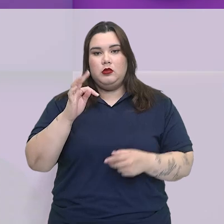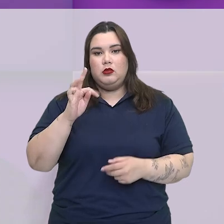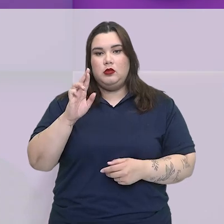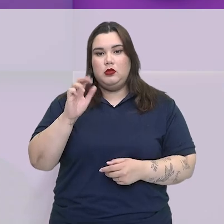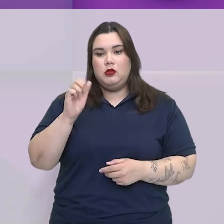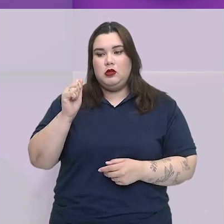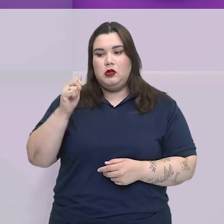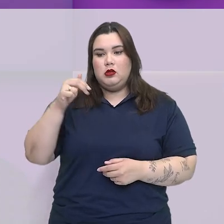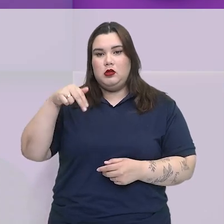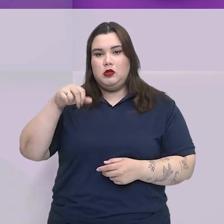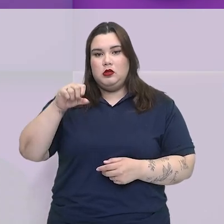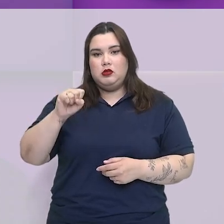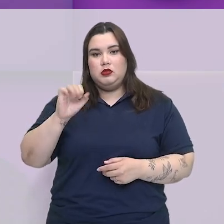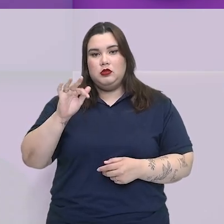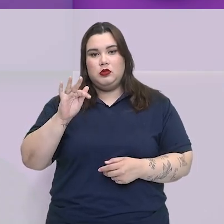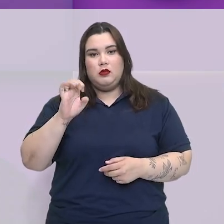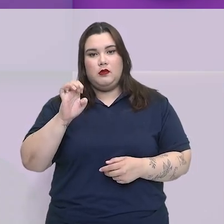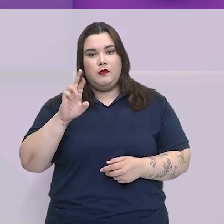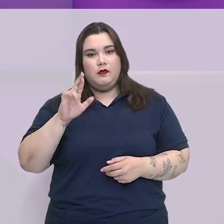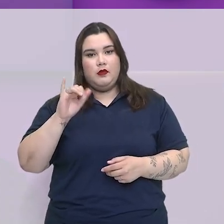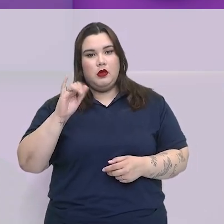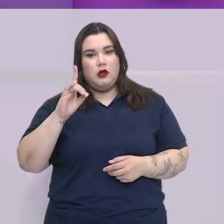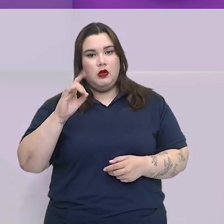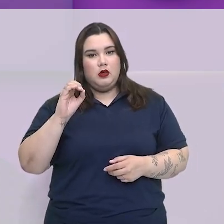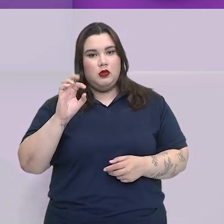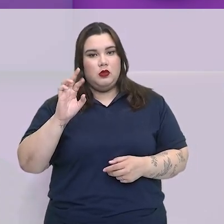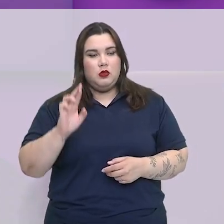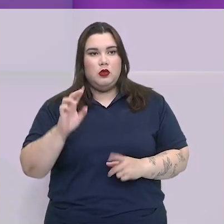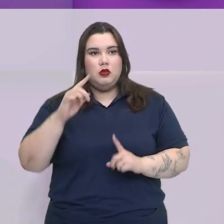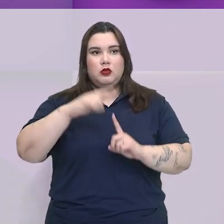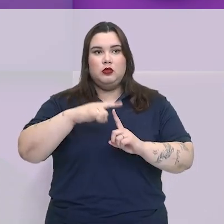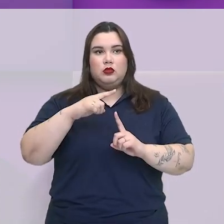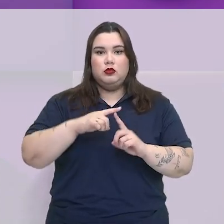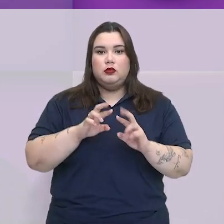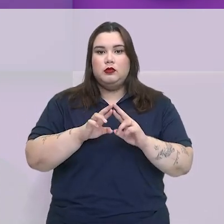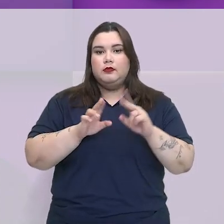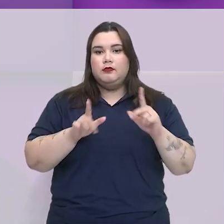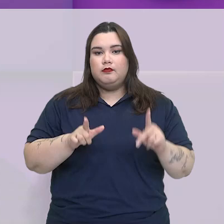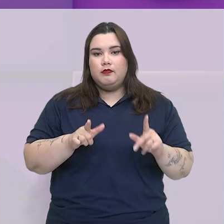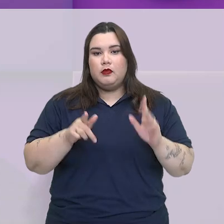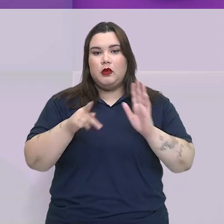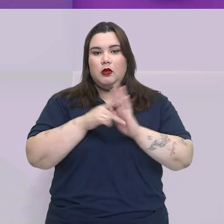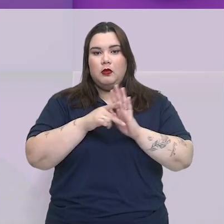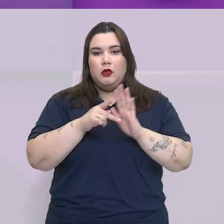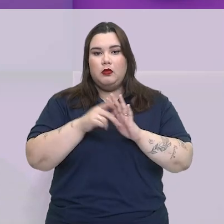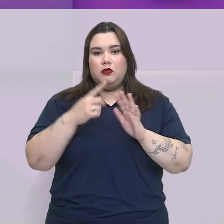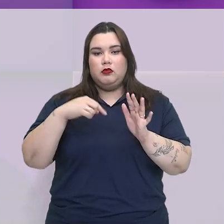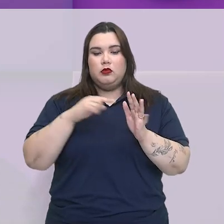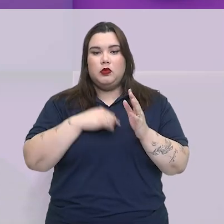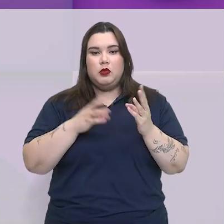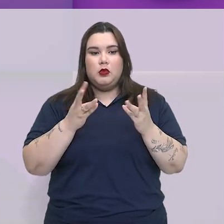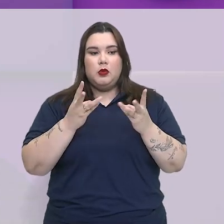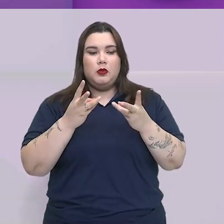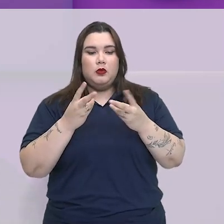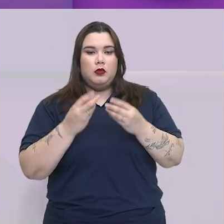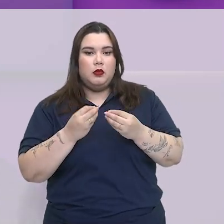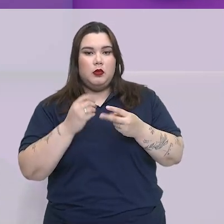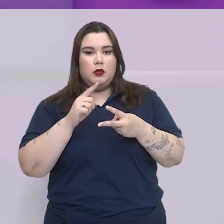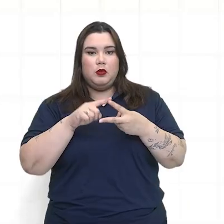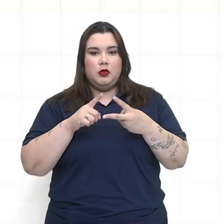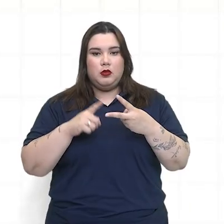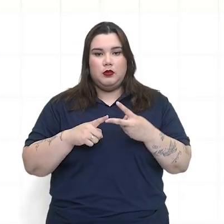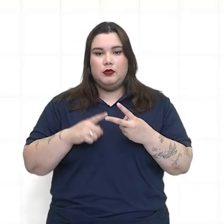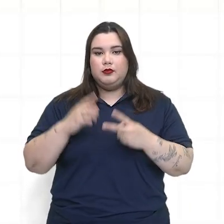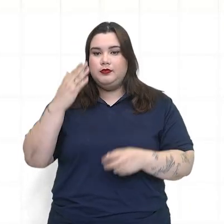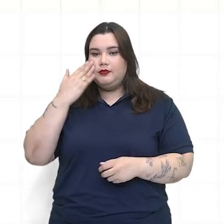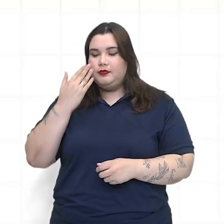com uma régua, só que ele tem um formato diferente. Ele tem um formato adequado para medir os ângulos. Vejam comigo